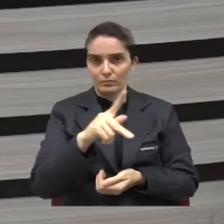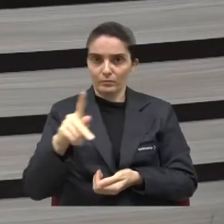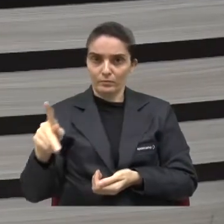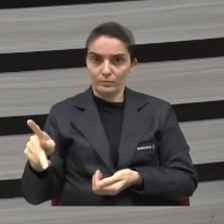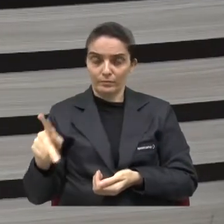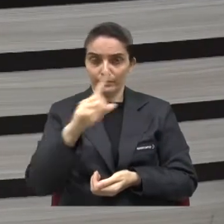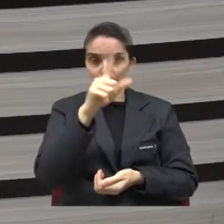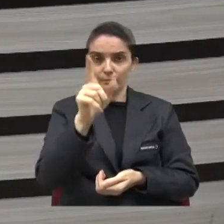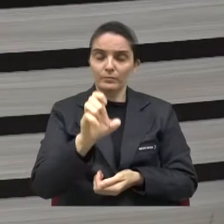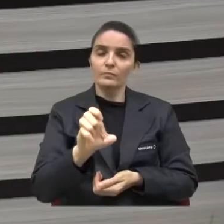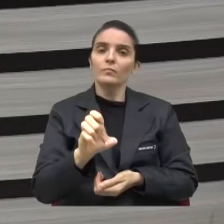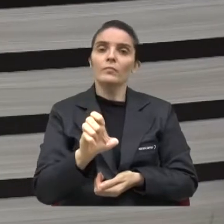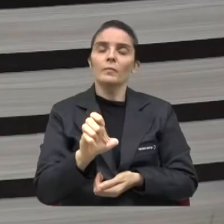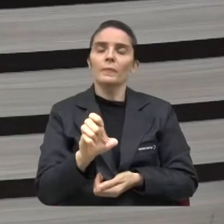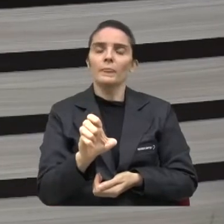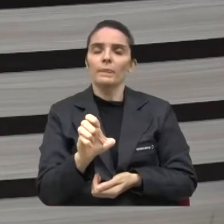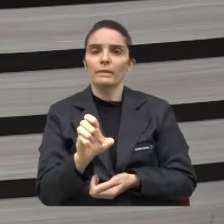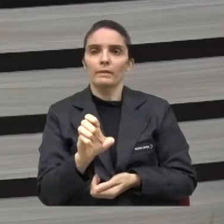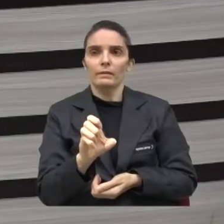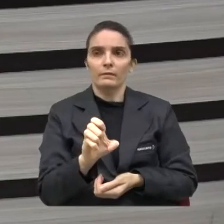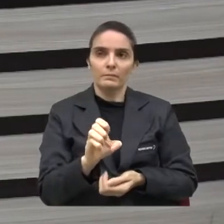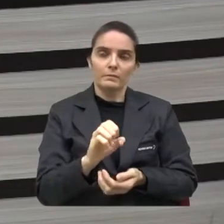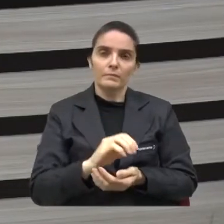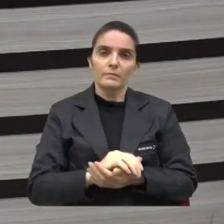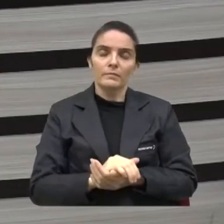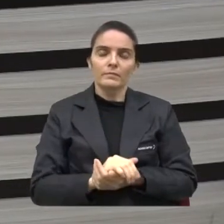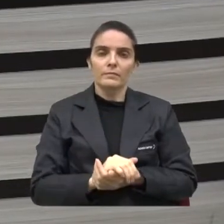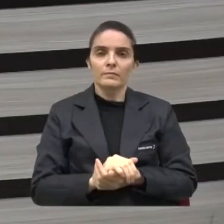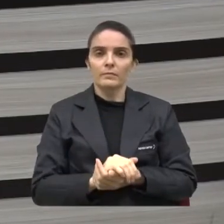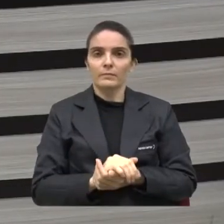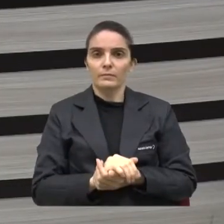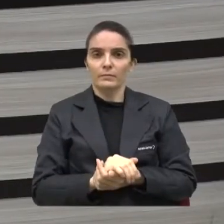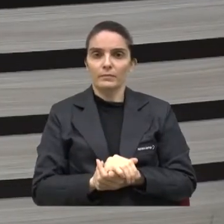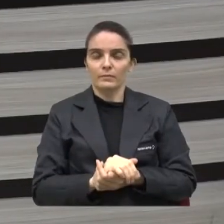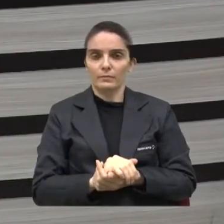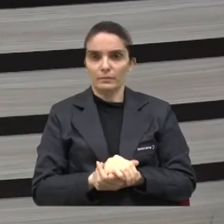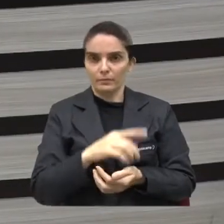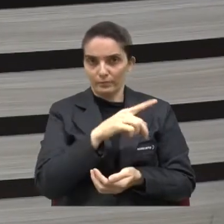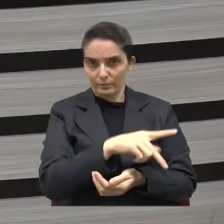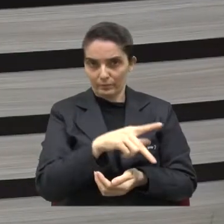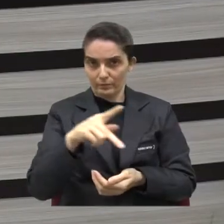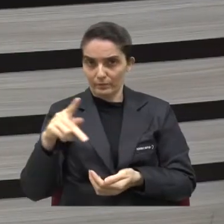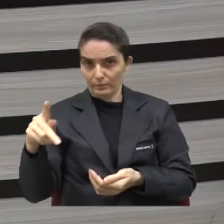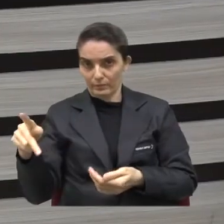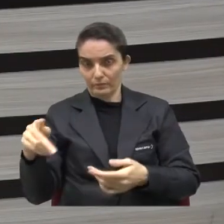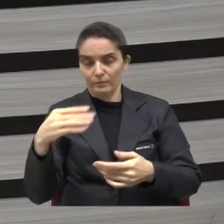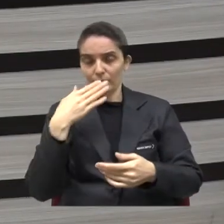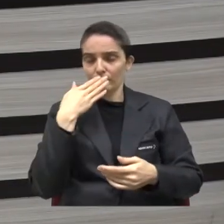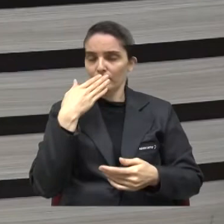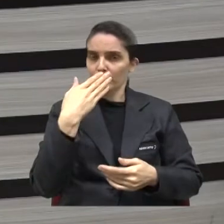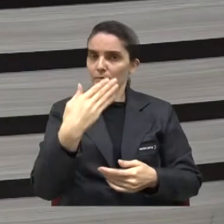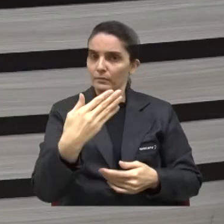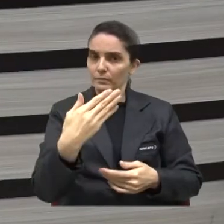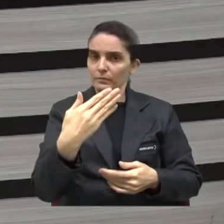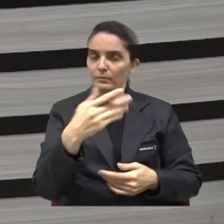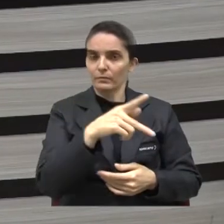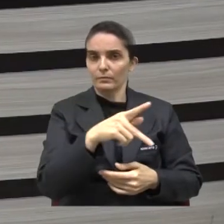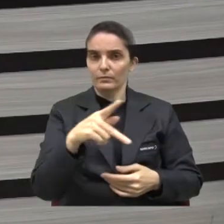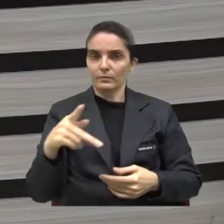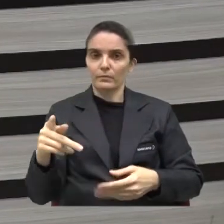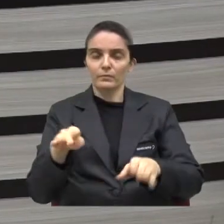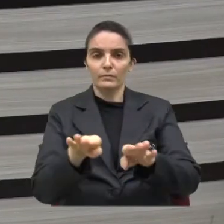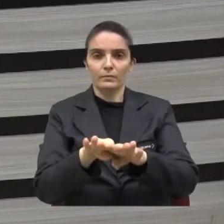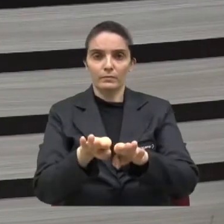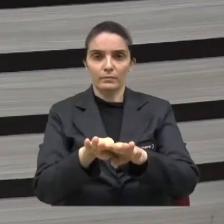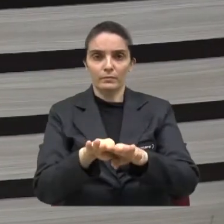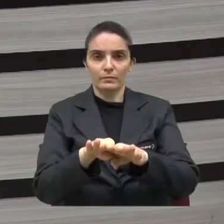Roberto Bernardo, presidente da Câmara Municipal de Limeira. Senhor presidente, venho à ilustre presença de Vossa Excelência